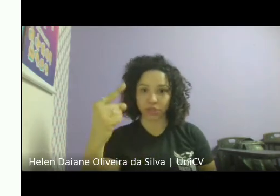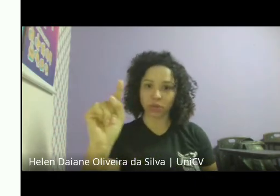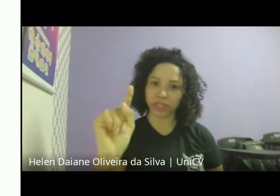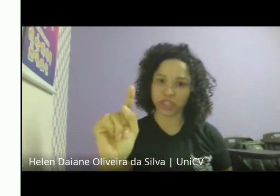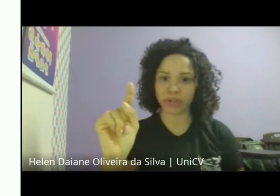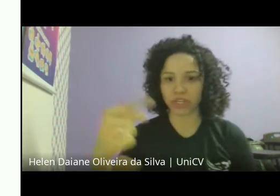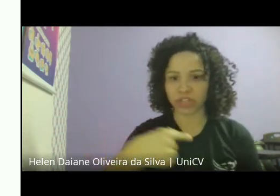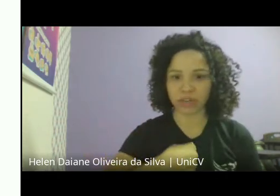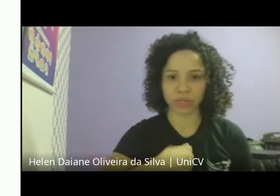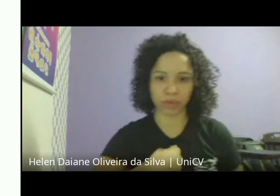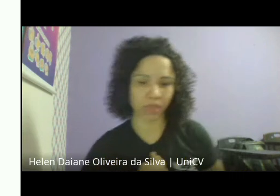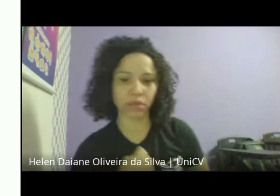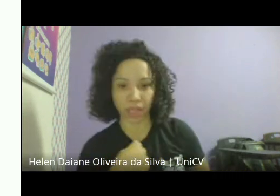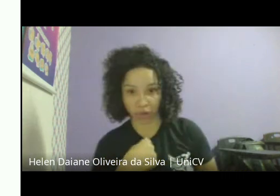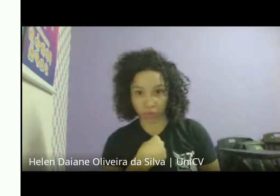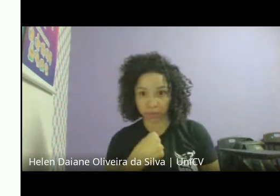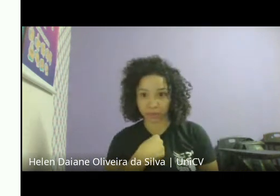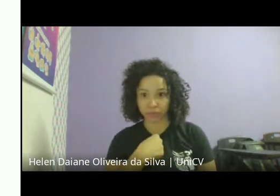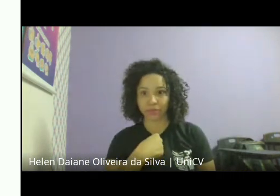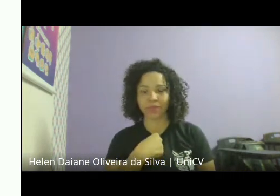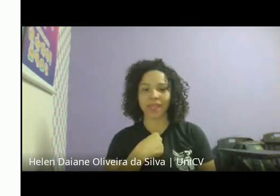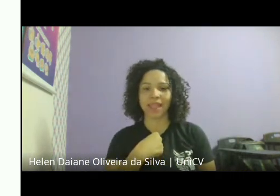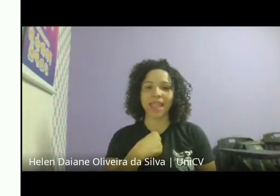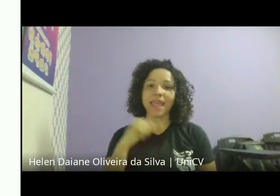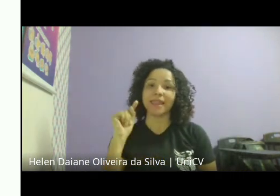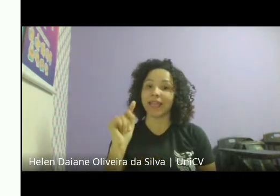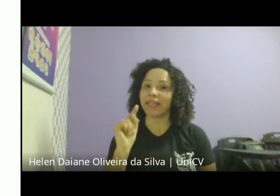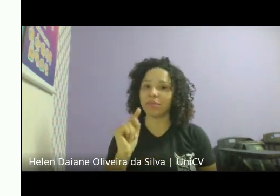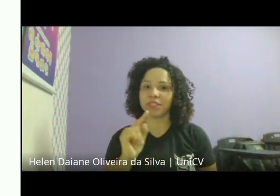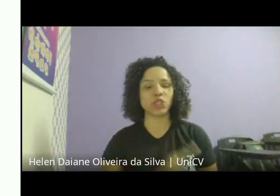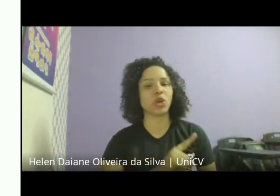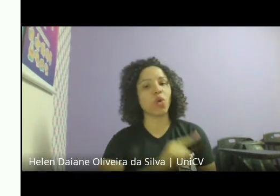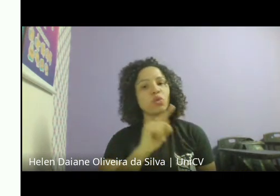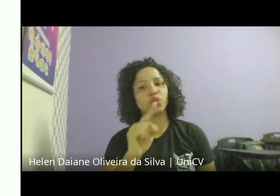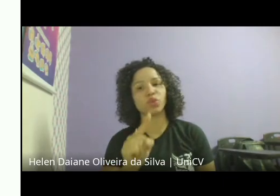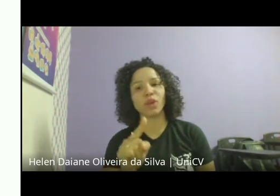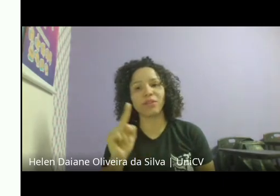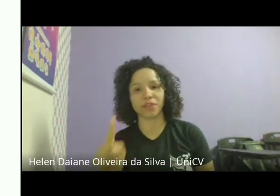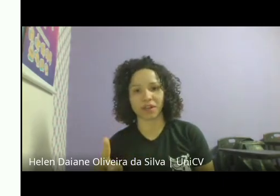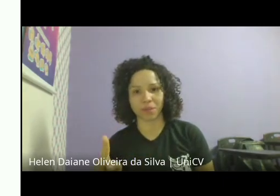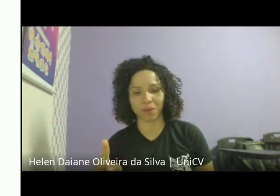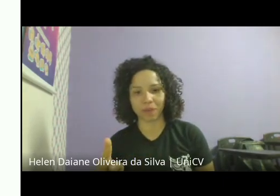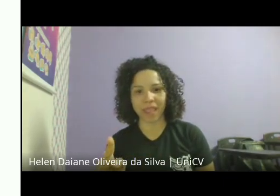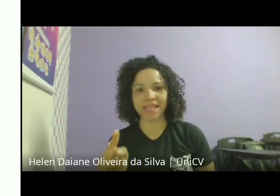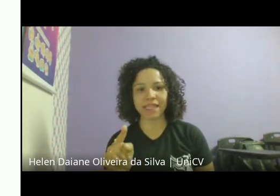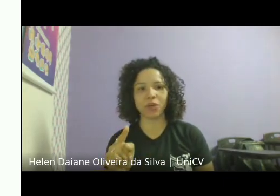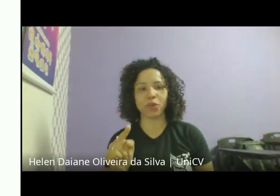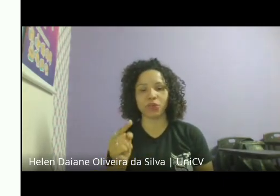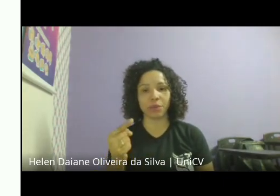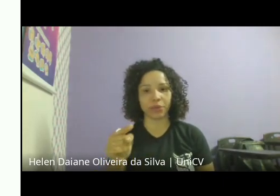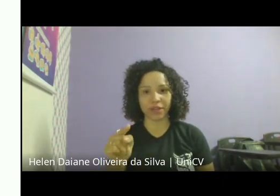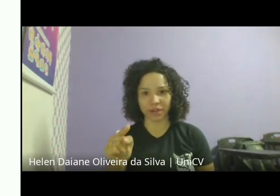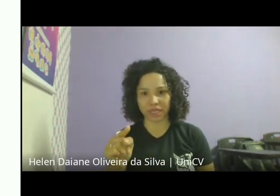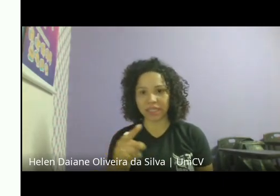Eu, é só o dedinho aqui, indicador apontando, eu. Na Libras, a gente não conjuga verbo. Então,